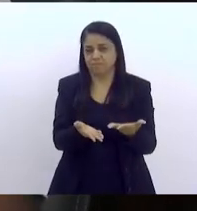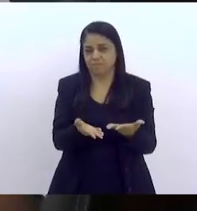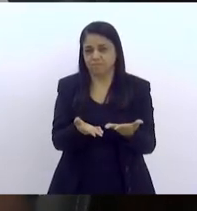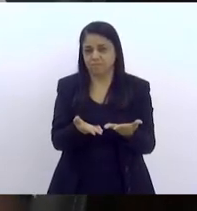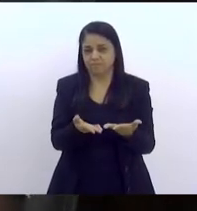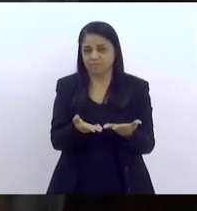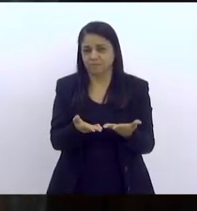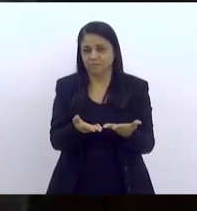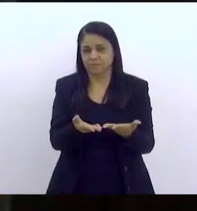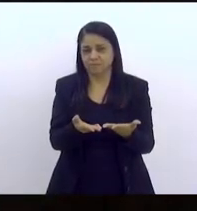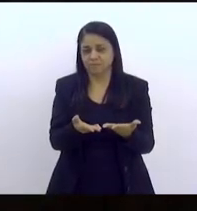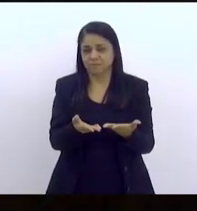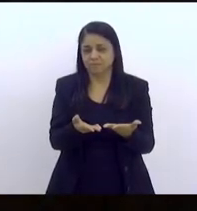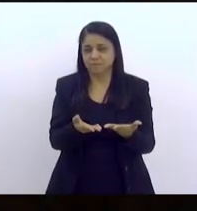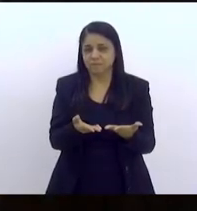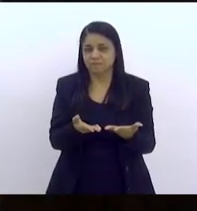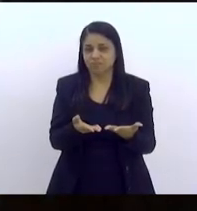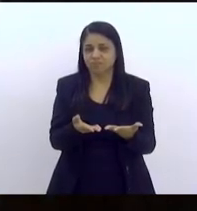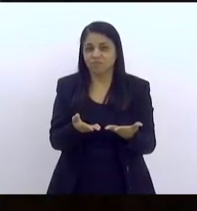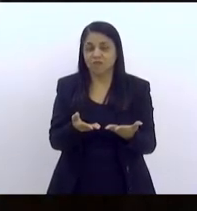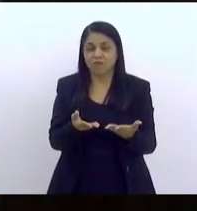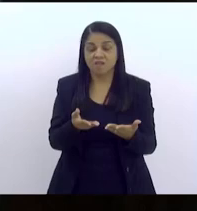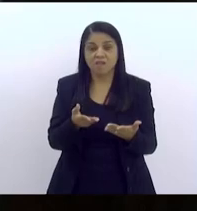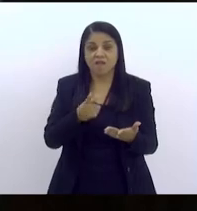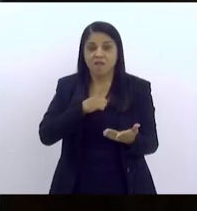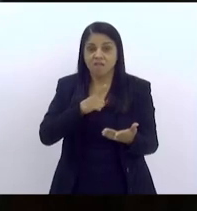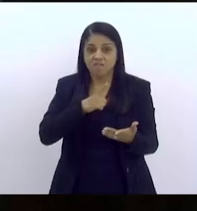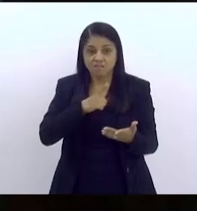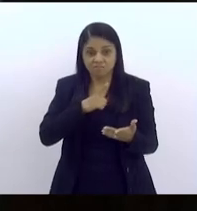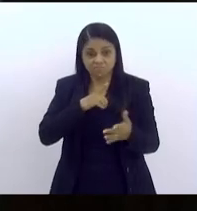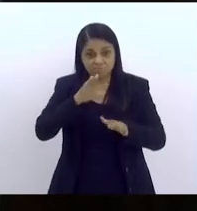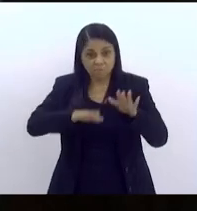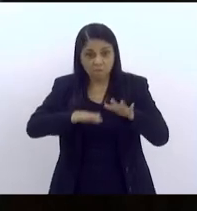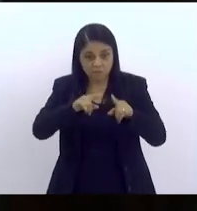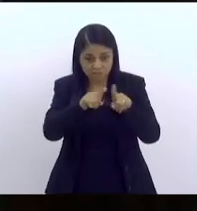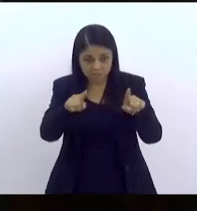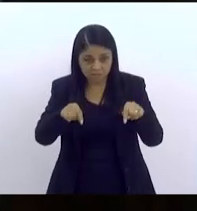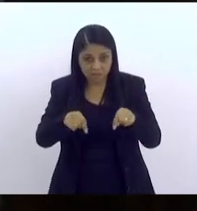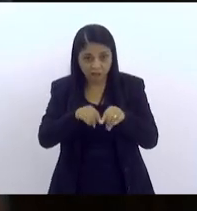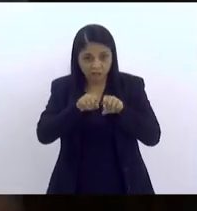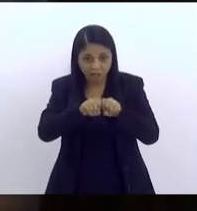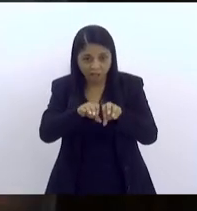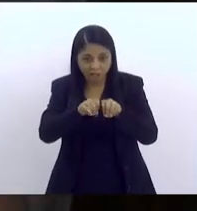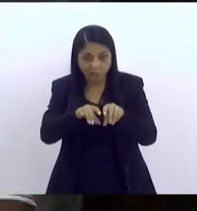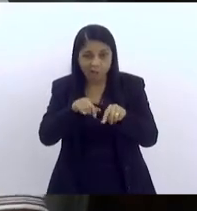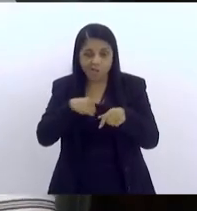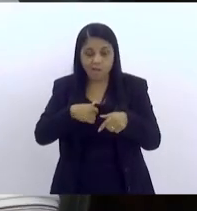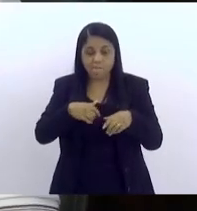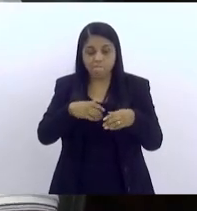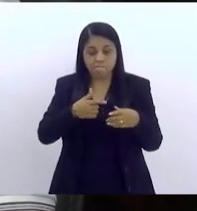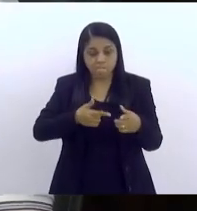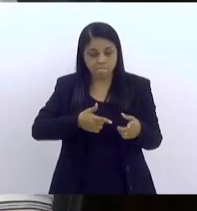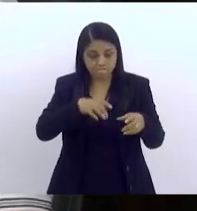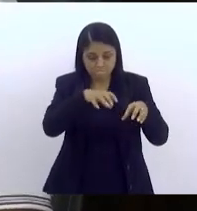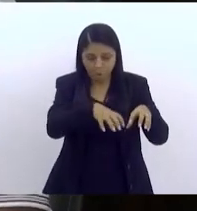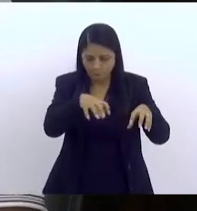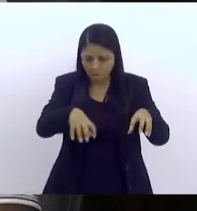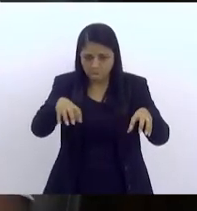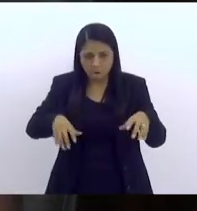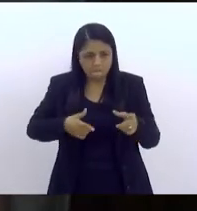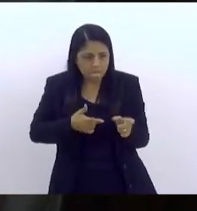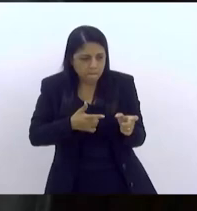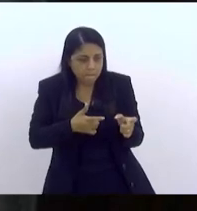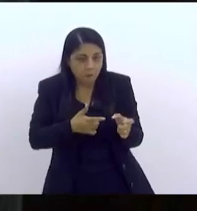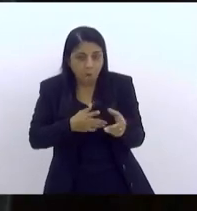em uma situação em que muitas vezes para dar aula tem que passar por barricadas ou então se